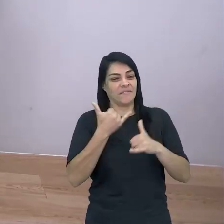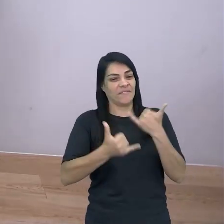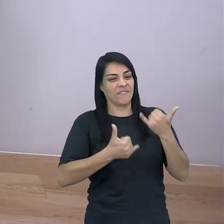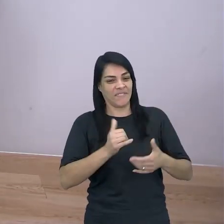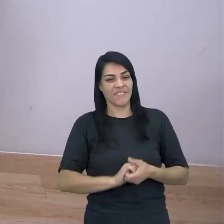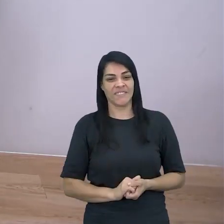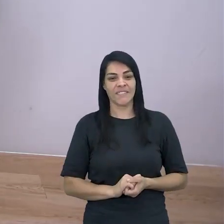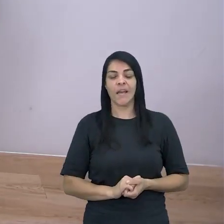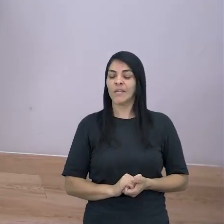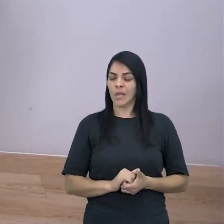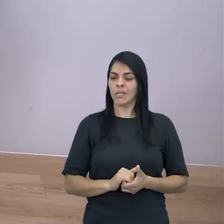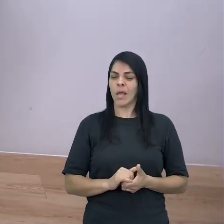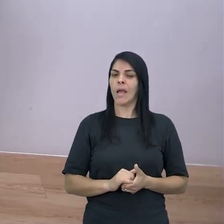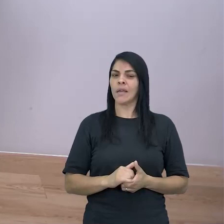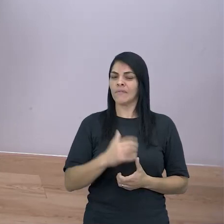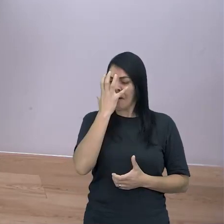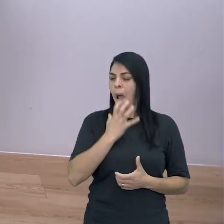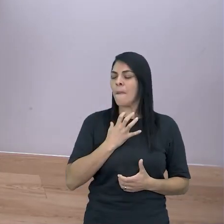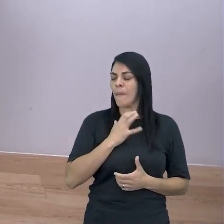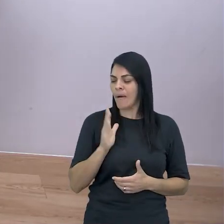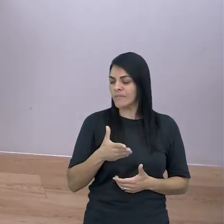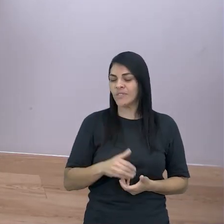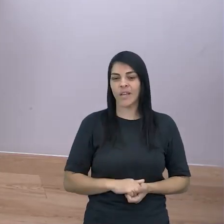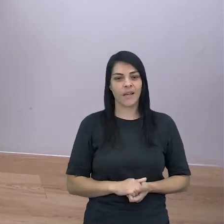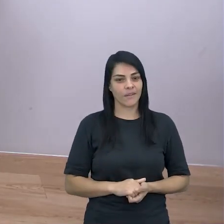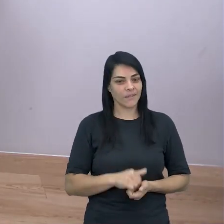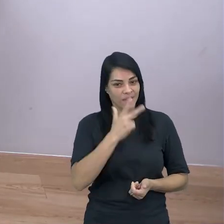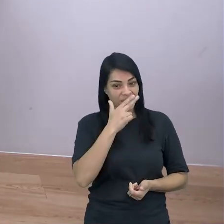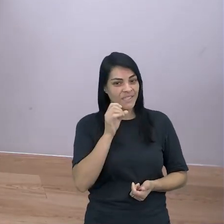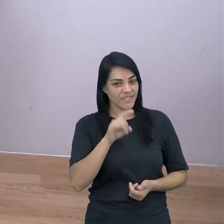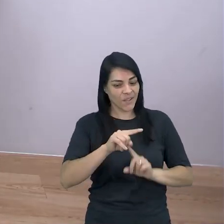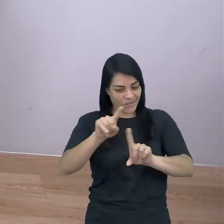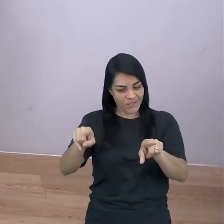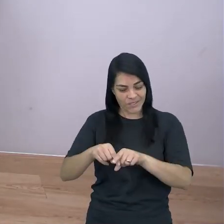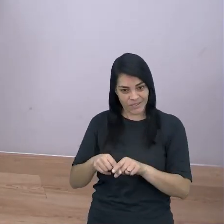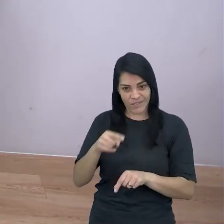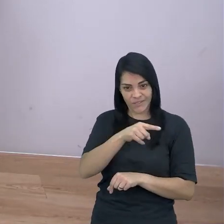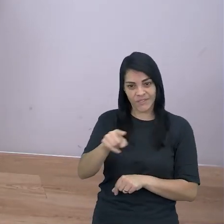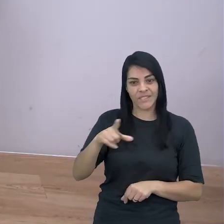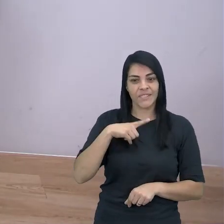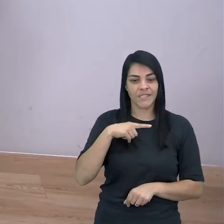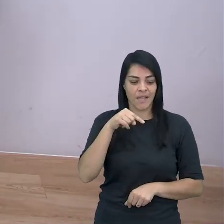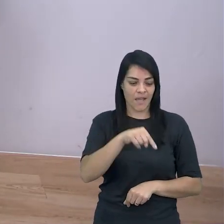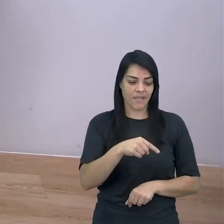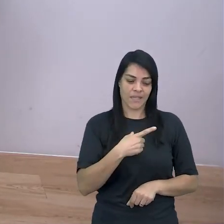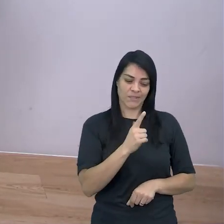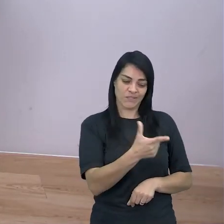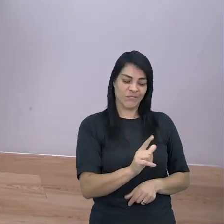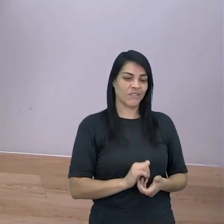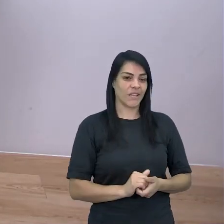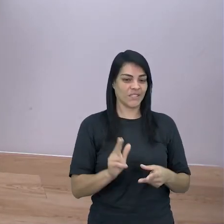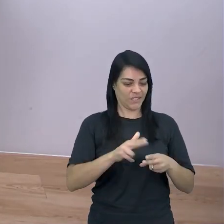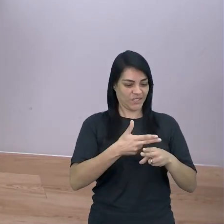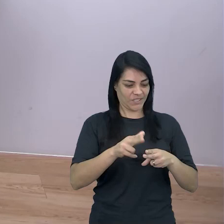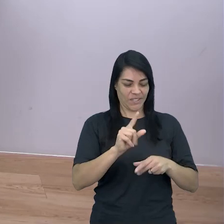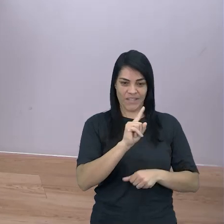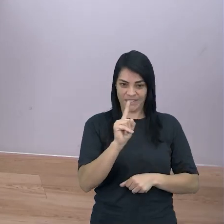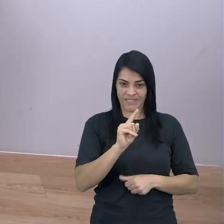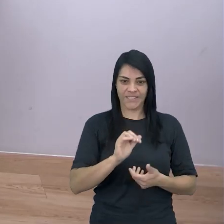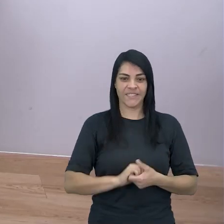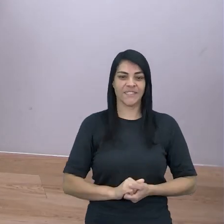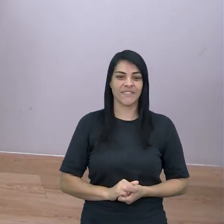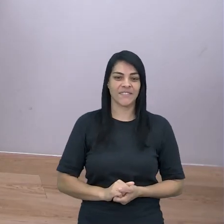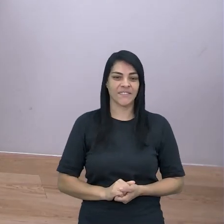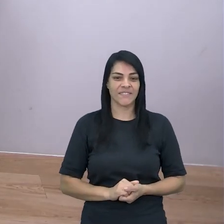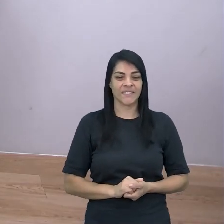já ia brigar, já ia brigar. Achei que era só no estúdio de vocês que tinha isso. Aqui não tem, não. Não. Nada,